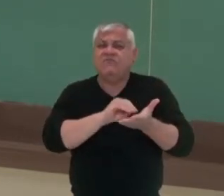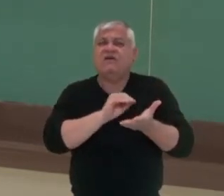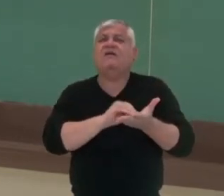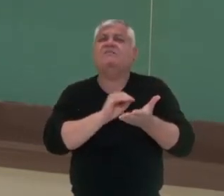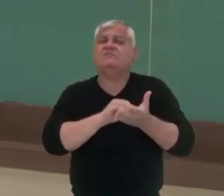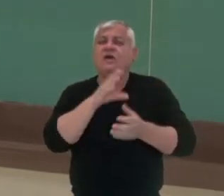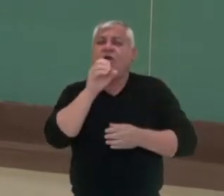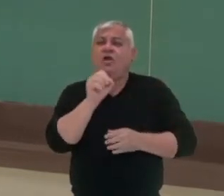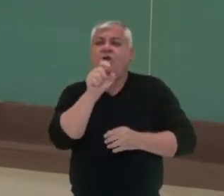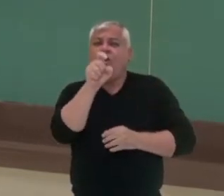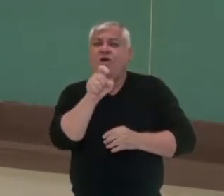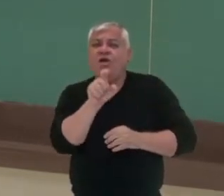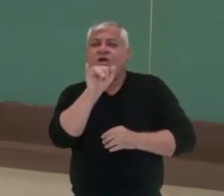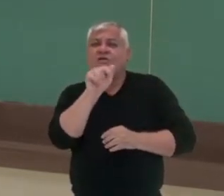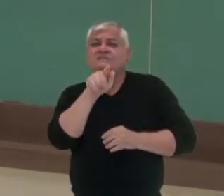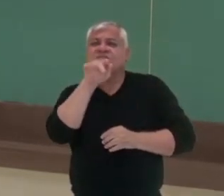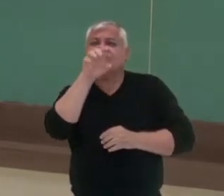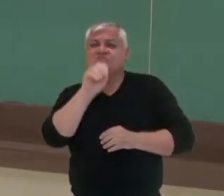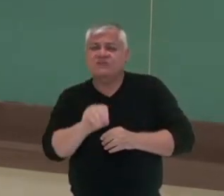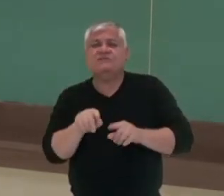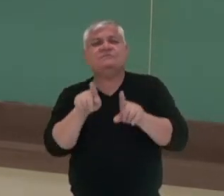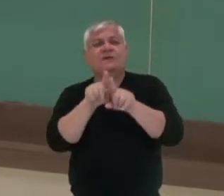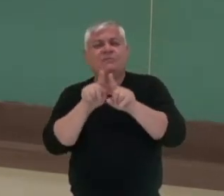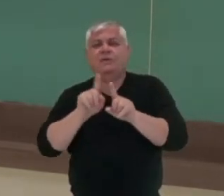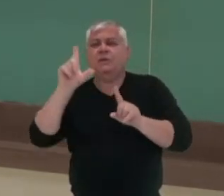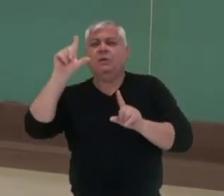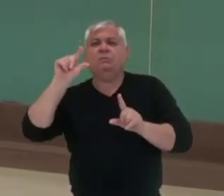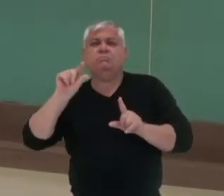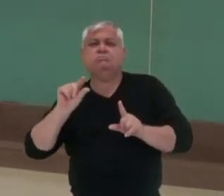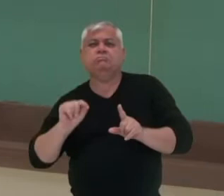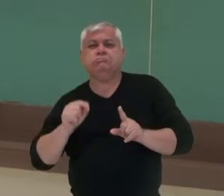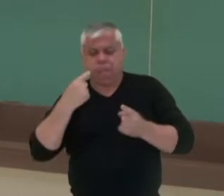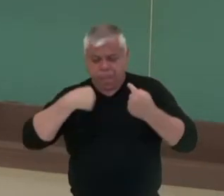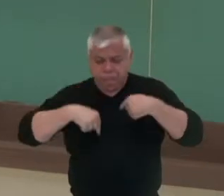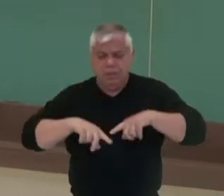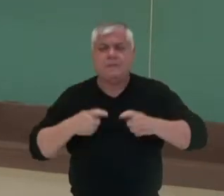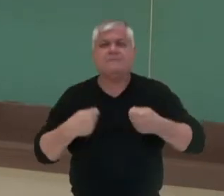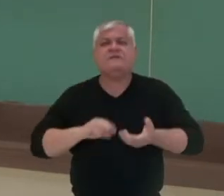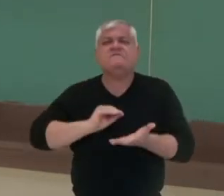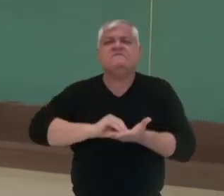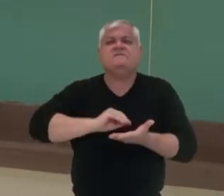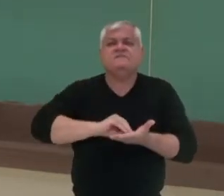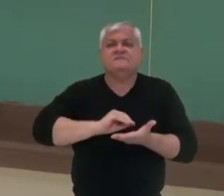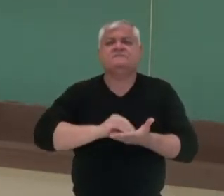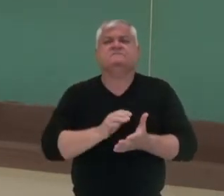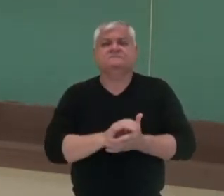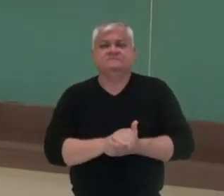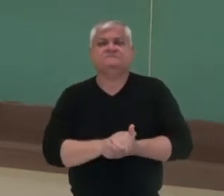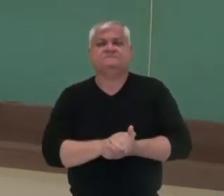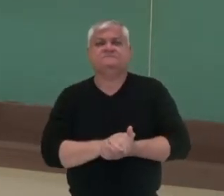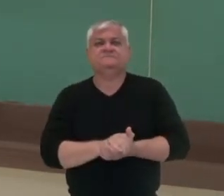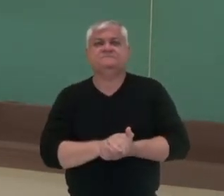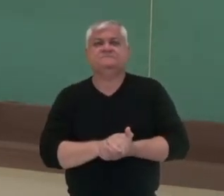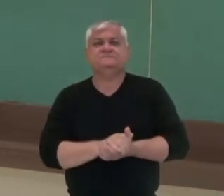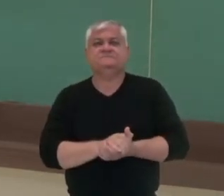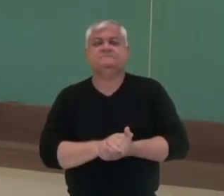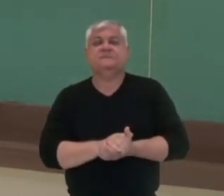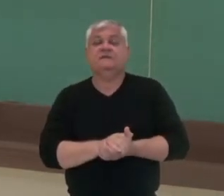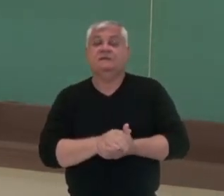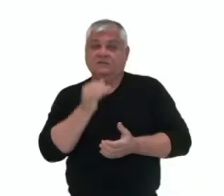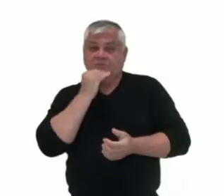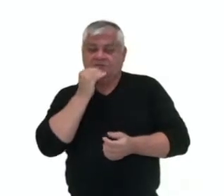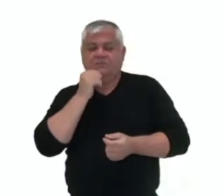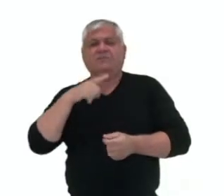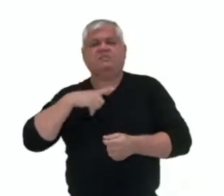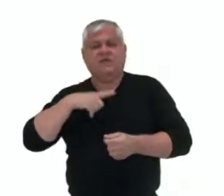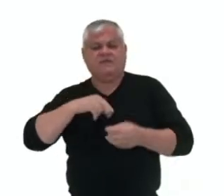aí também vai afetar na quantidade de oxigênio que o nosso corpo precisa para fazer a respiração celular. Então, existem vários